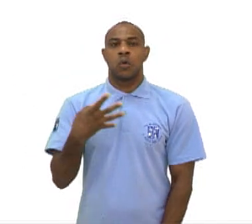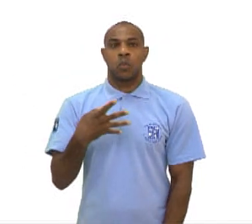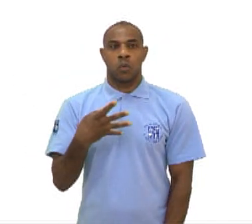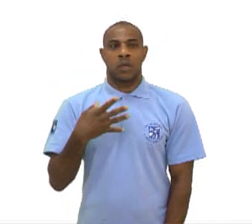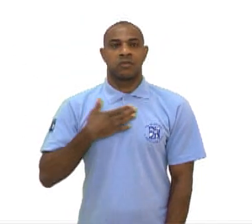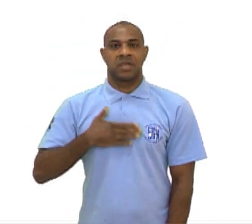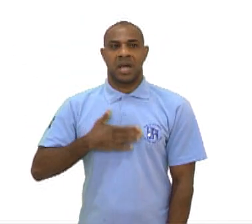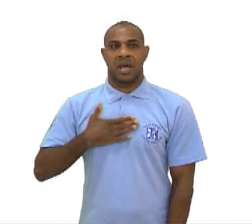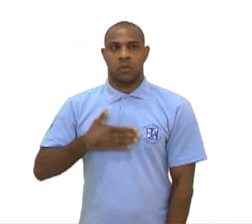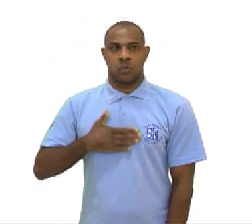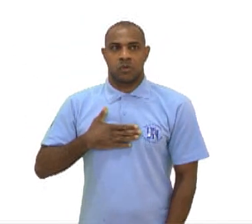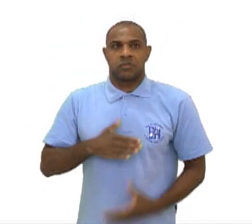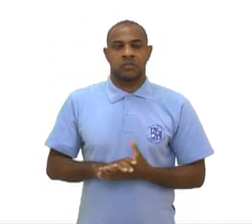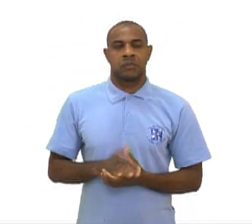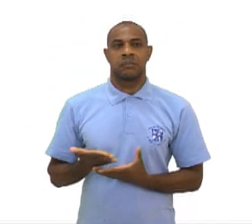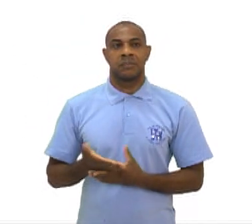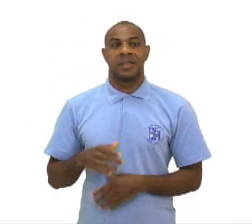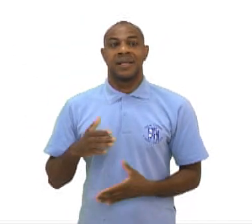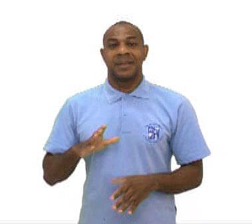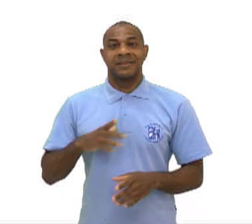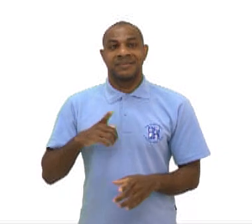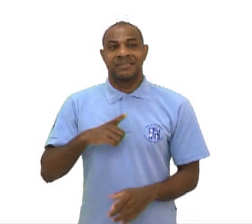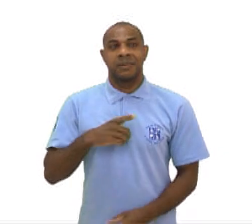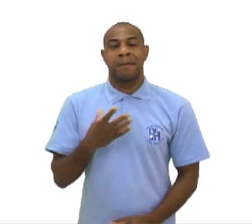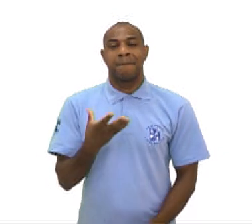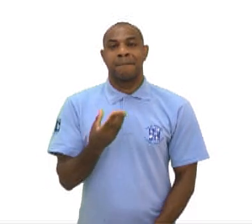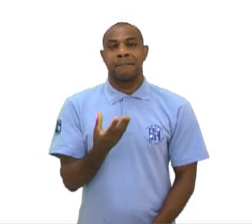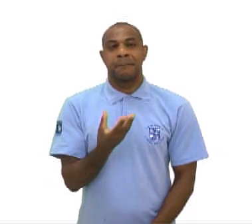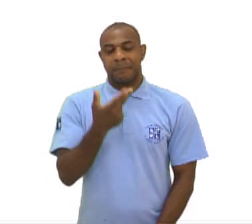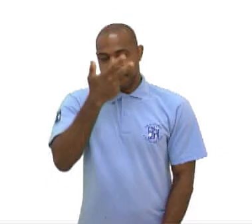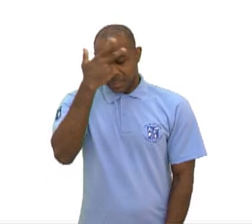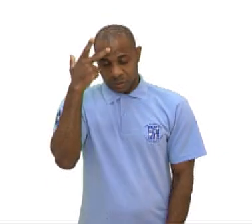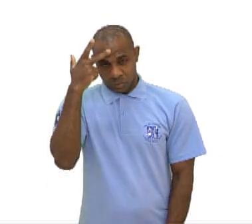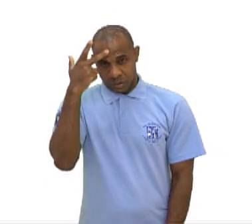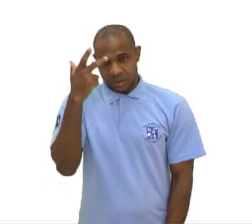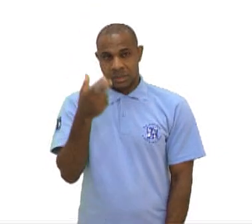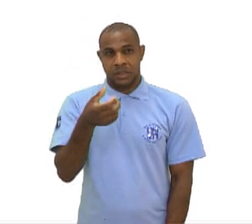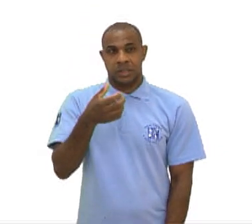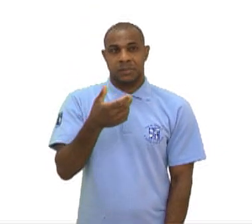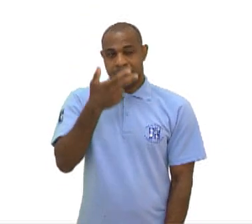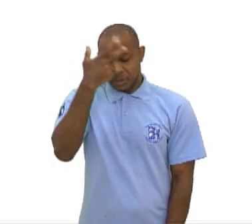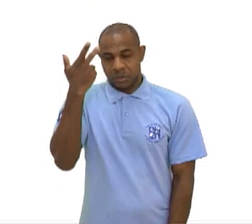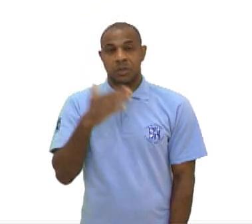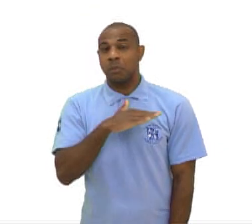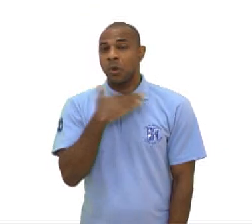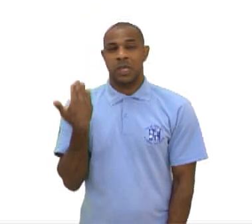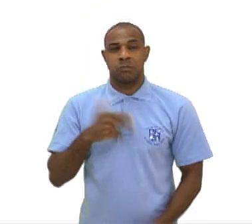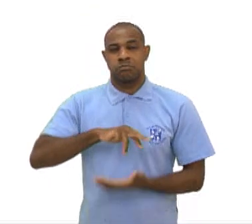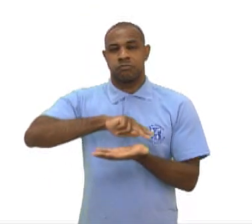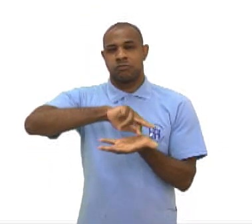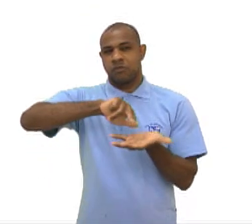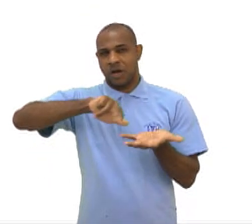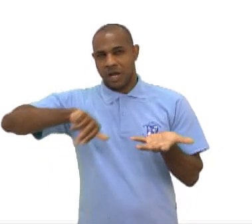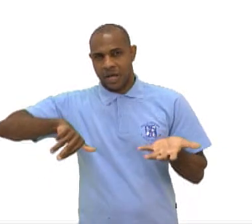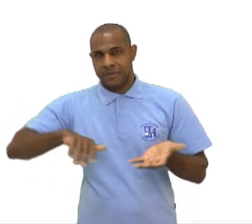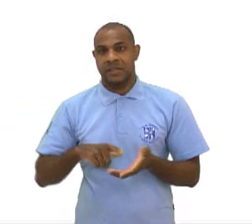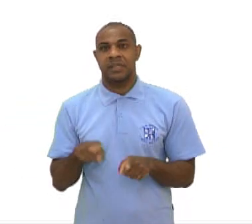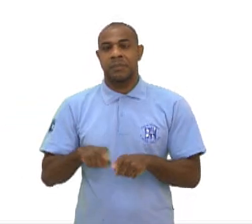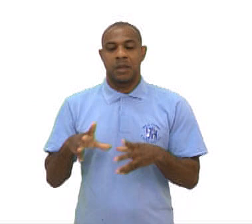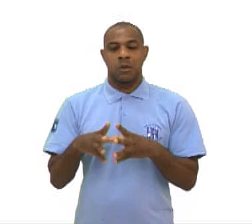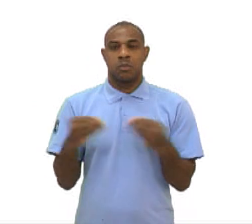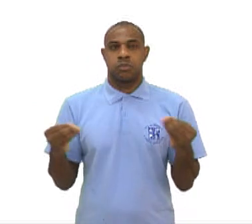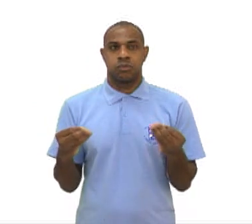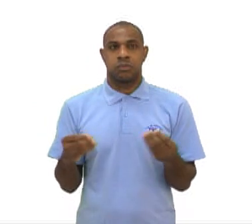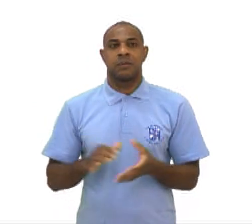capital libanesa deixou mais de 190 mortos, 9 desaparecidos, 6.500 feridos e 300 mil